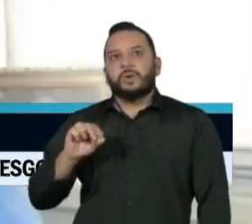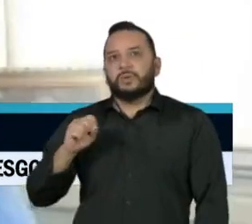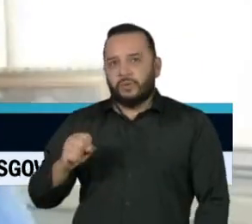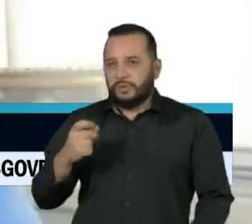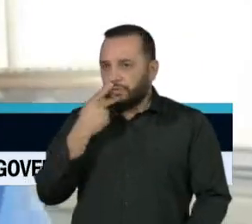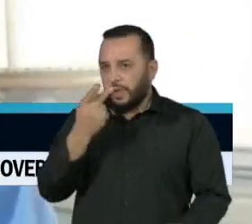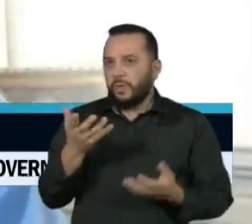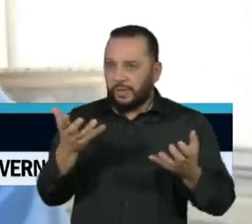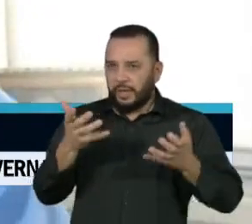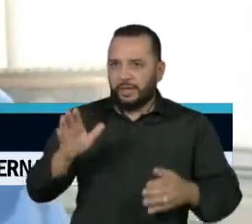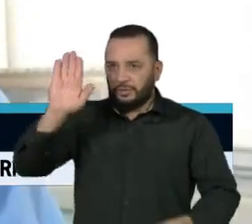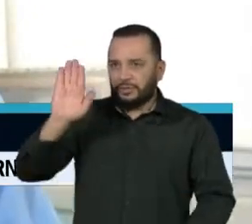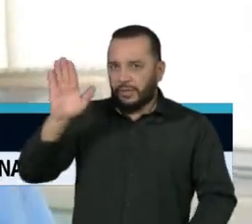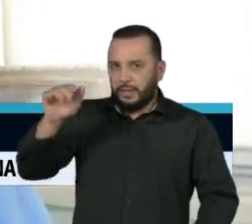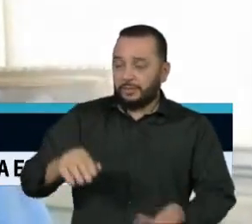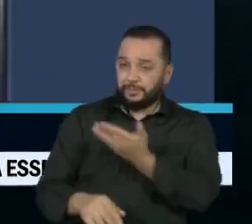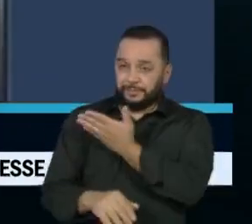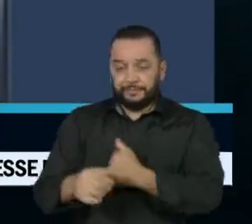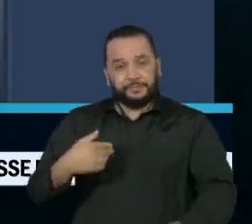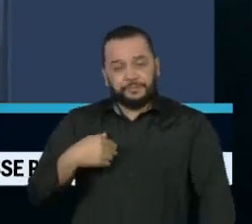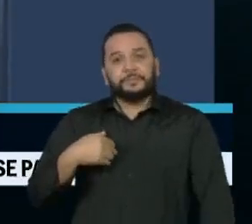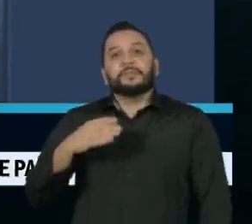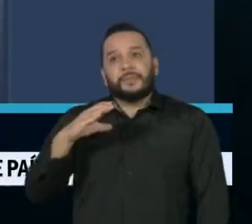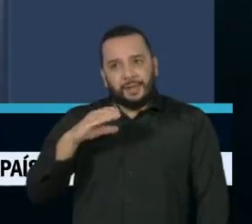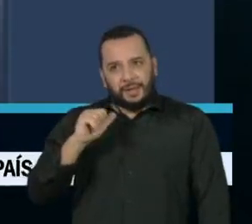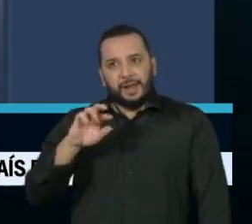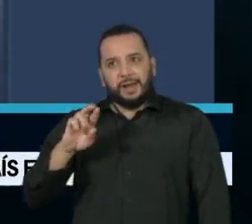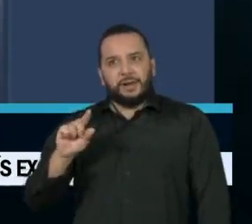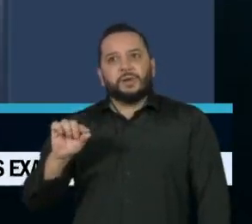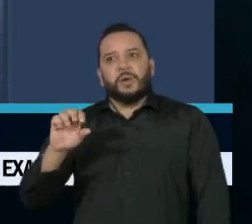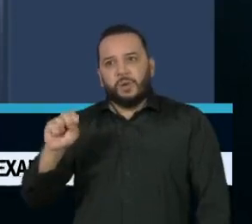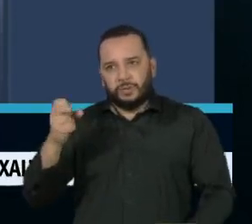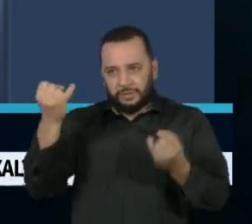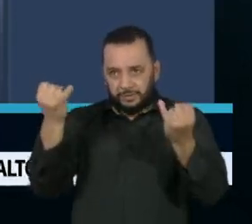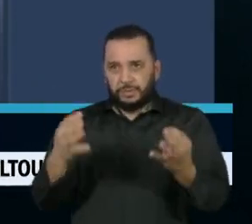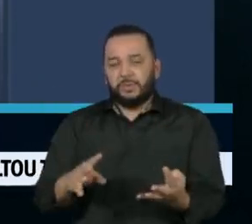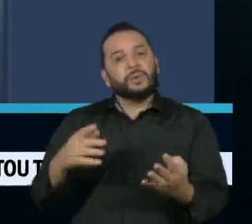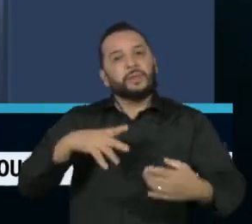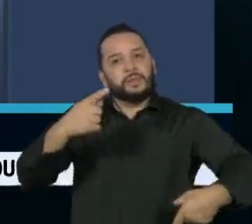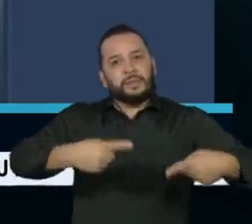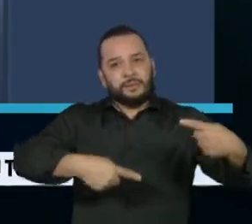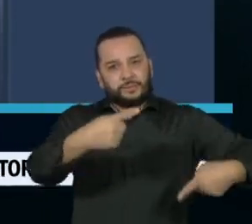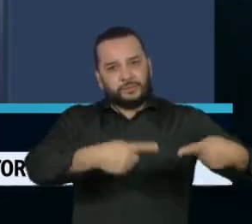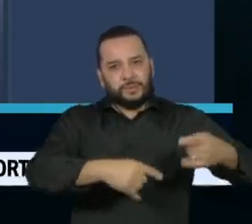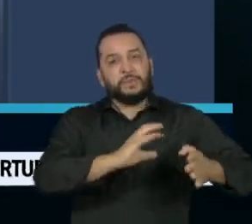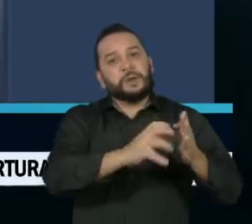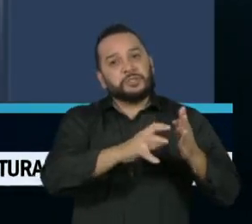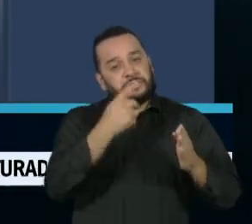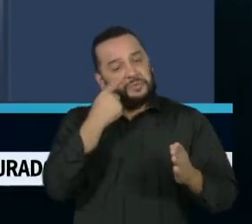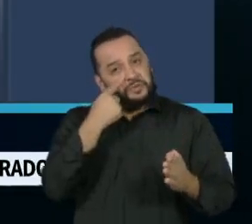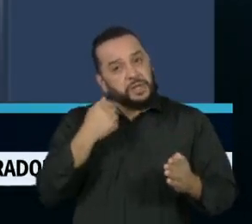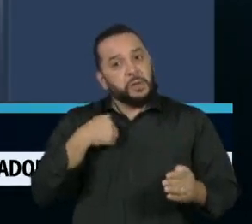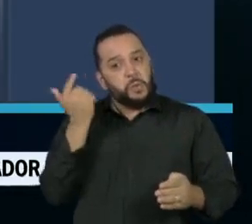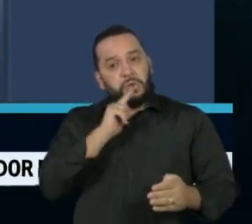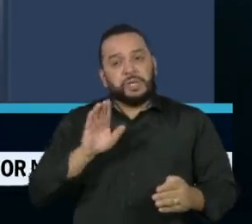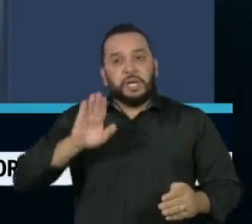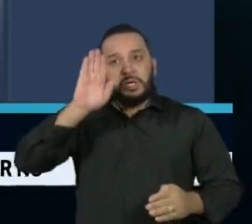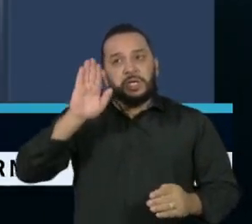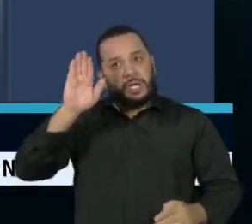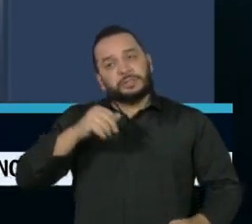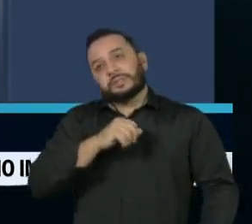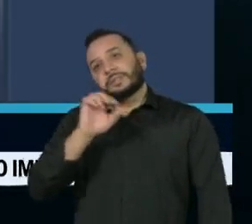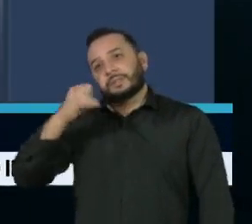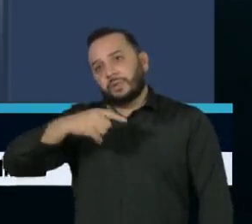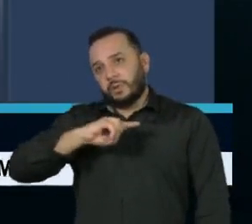do texto do anúncio Santos Cruz admitiu que a decisão Depende de uma discussão do partido Ele disse que apoia